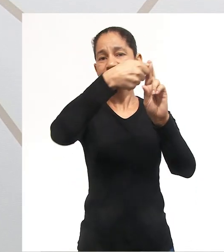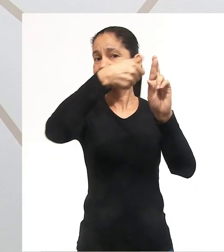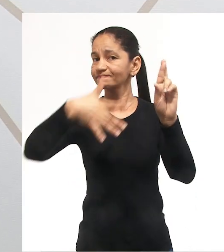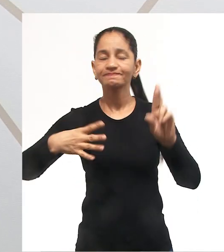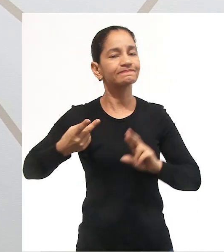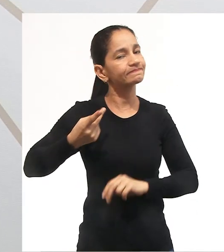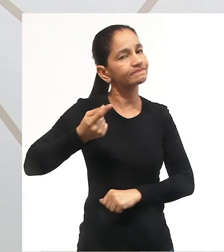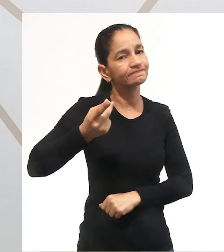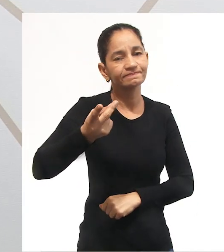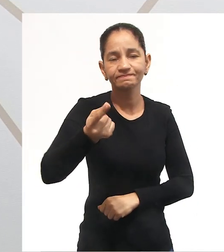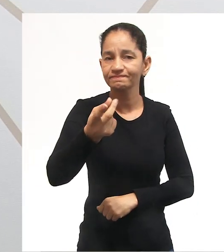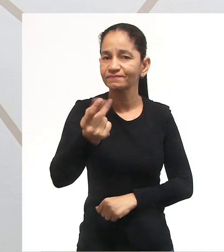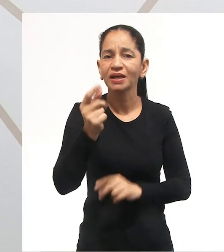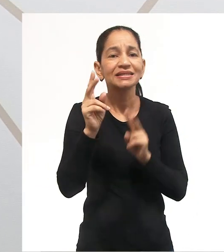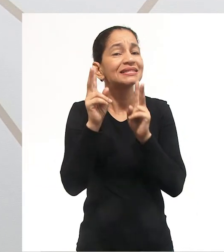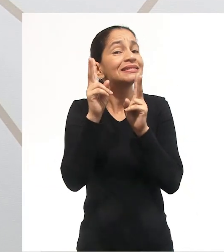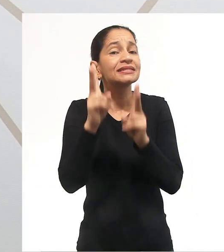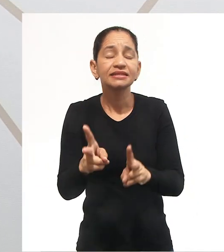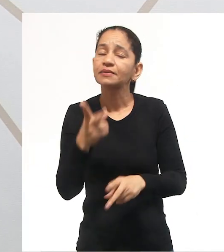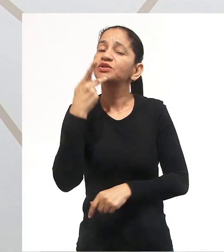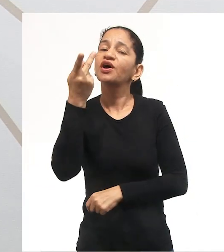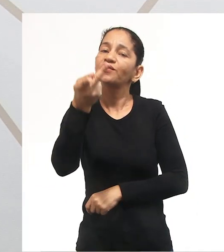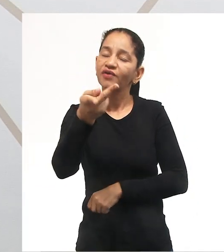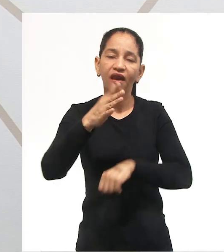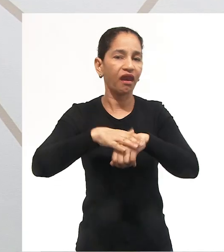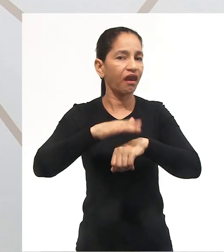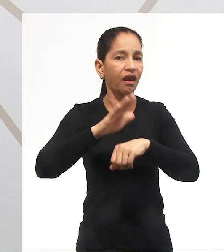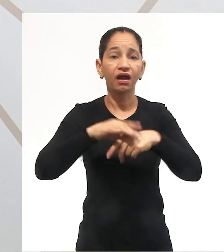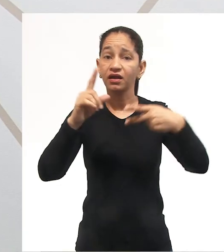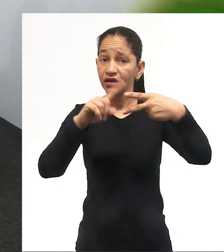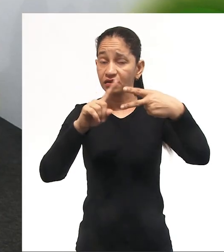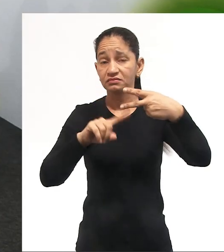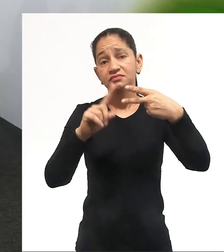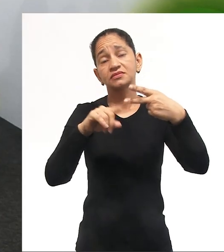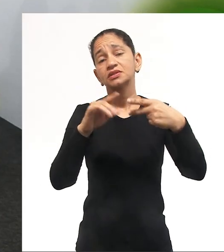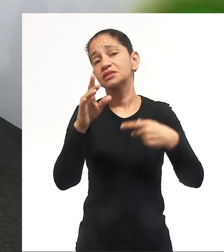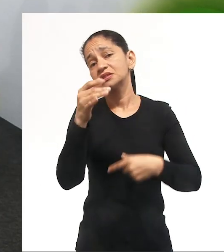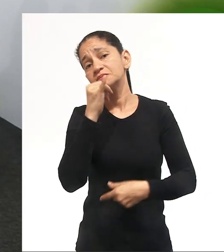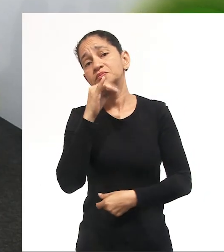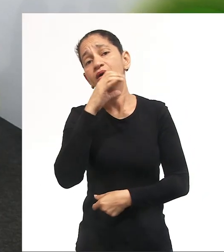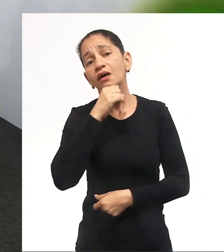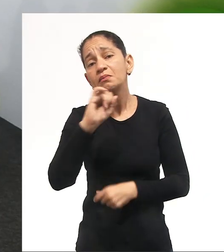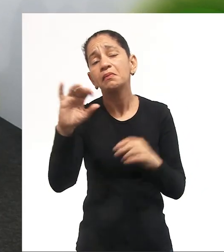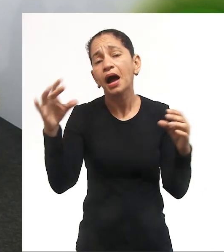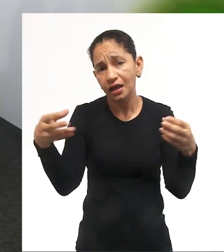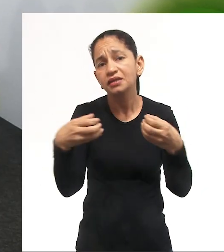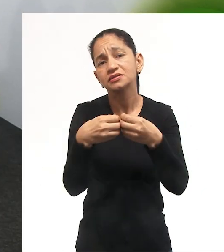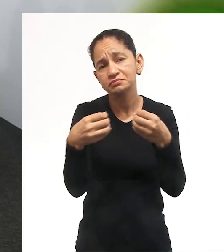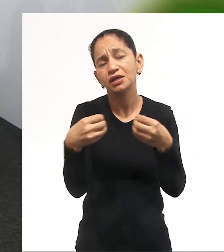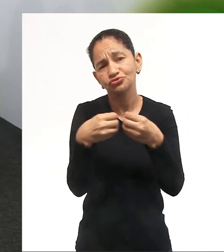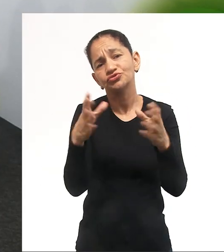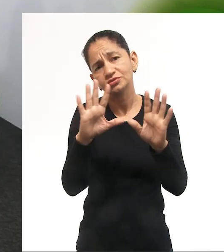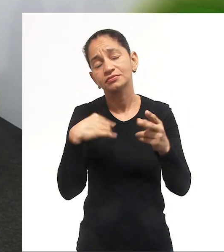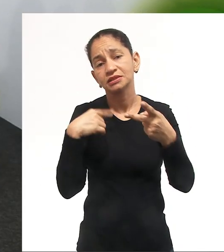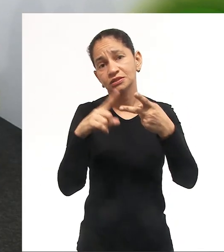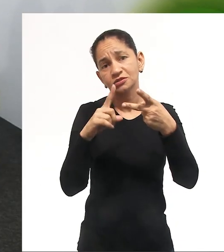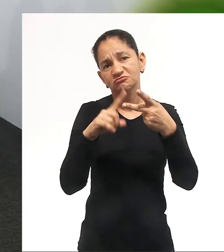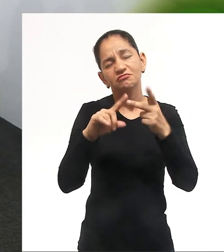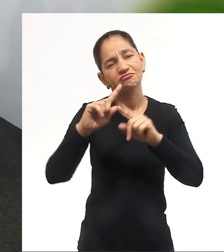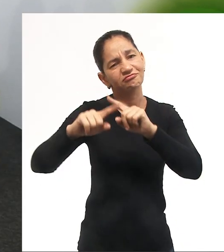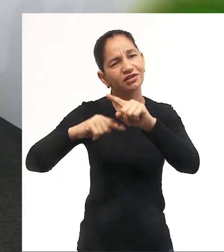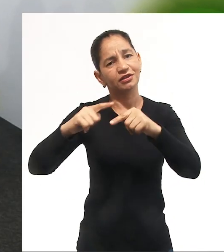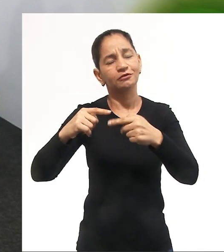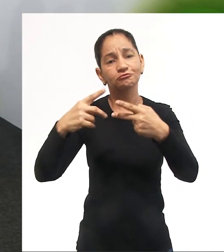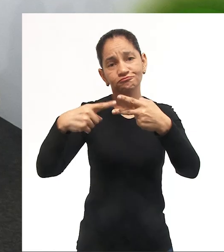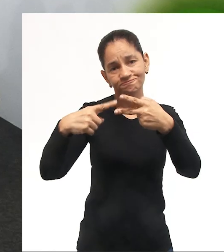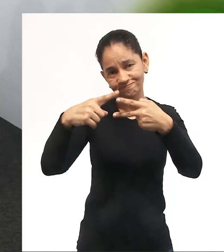referências eternas. Eu já disse, né, Paulinha, meu best, e Morin é porque a gente ainda não teve a oportunidade de se encontrar, mas deixa